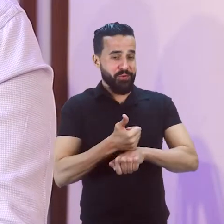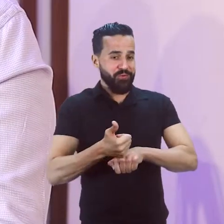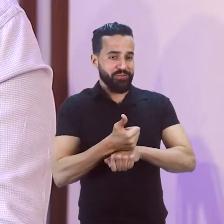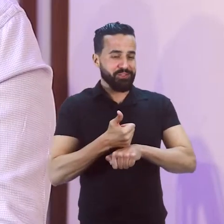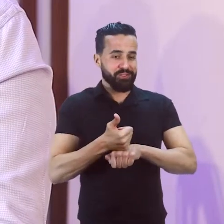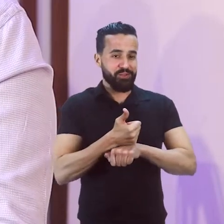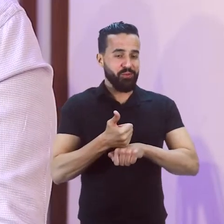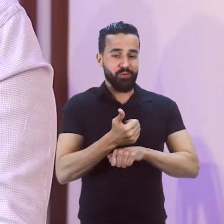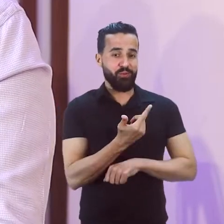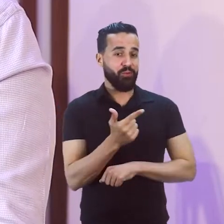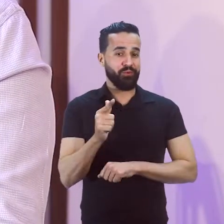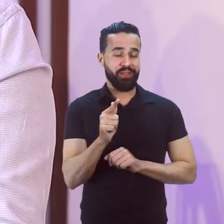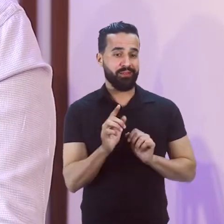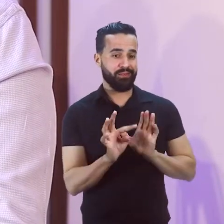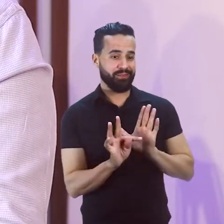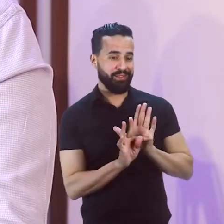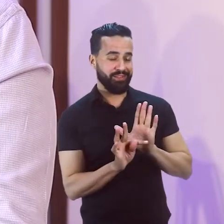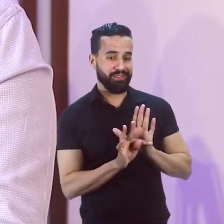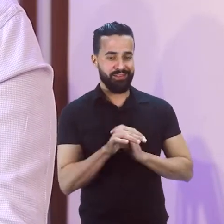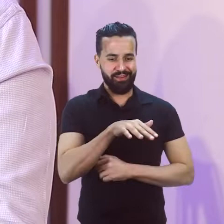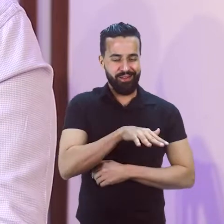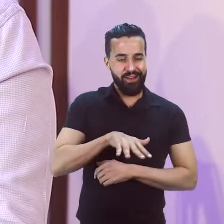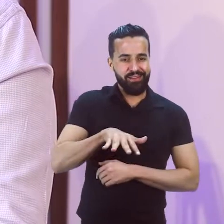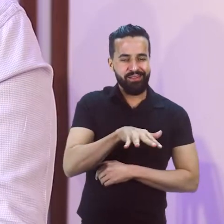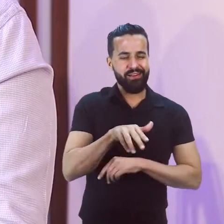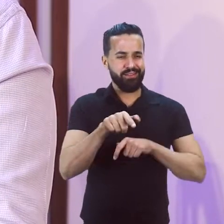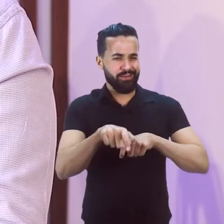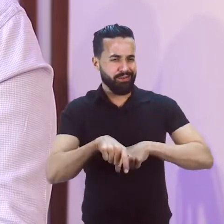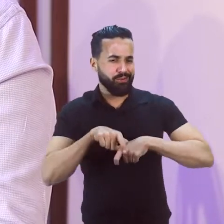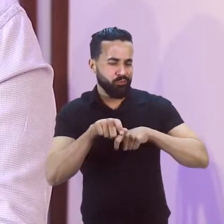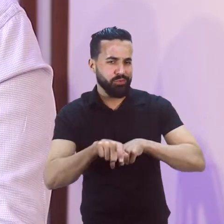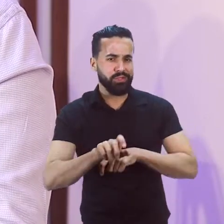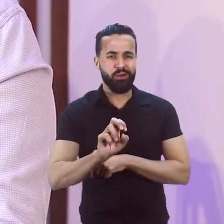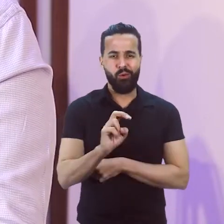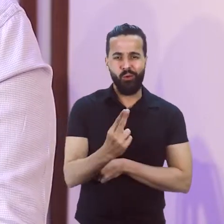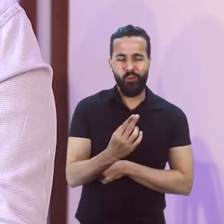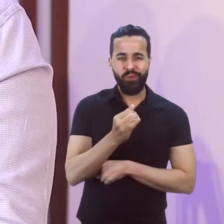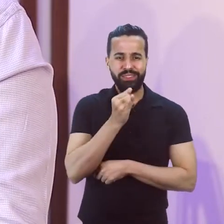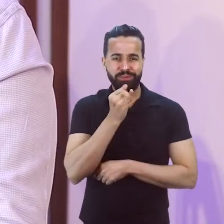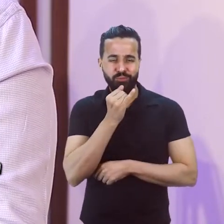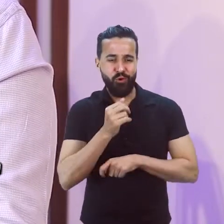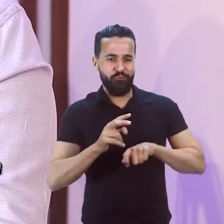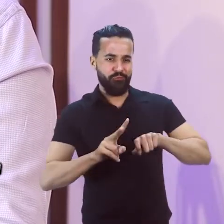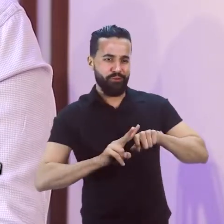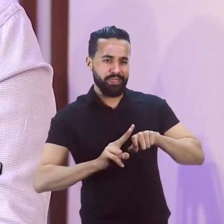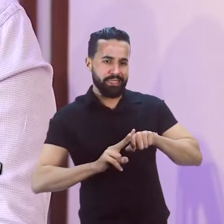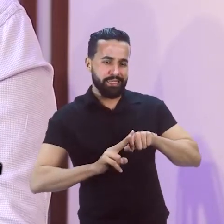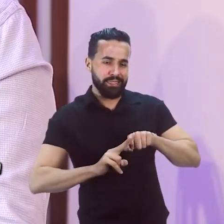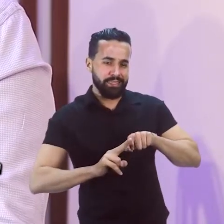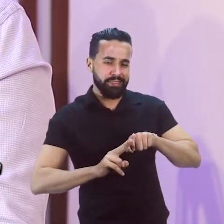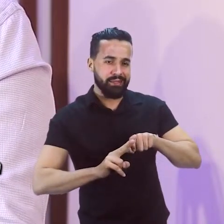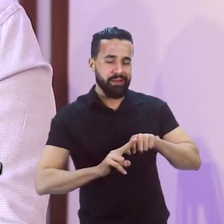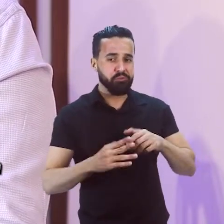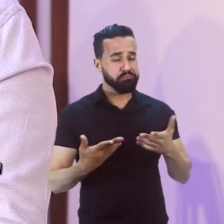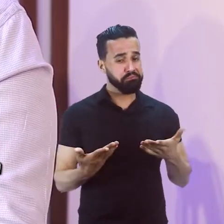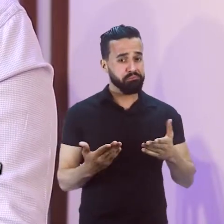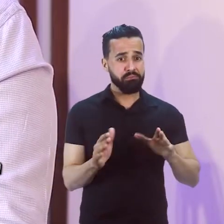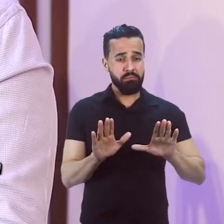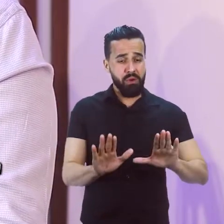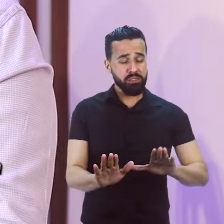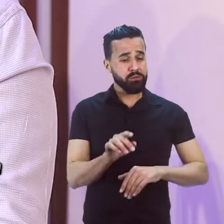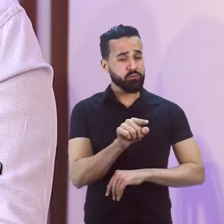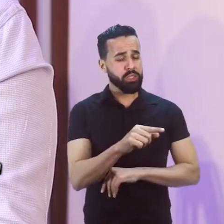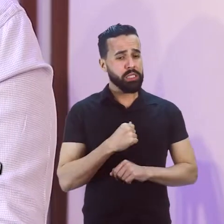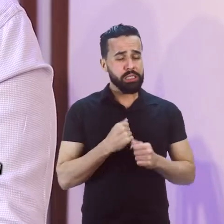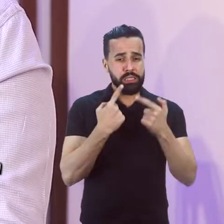um técnico das práticas agrícolas ou, quem sabe, um veterinário, mas você se interessou